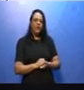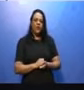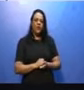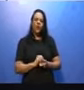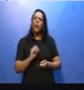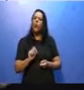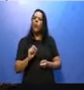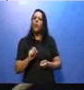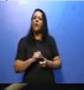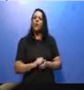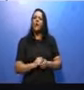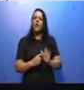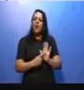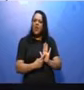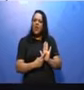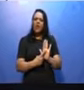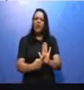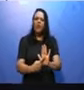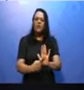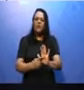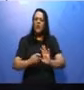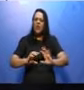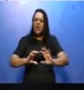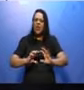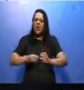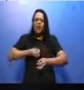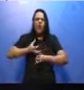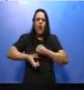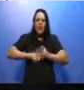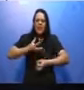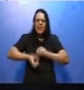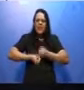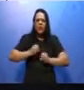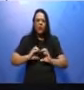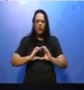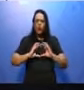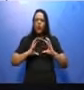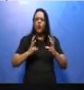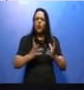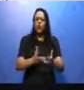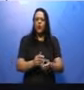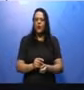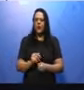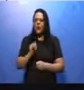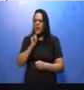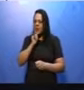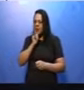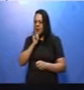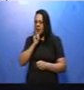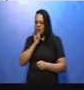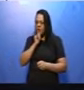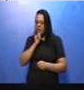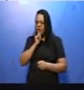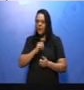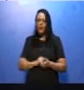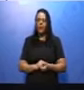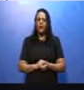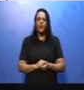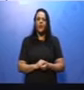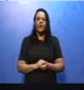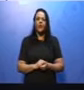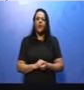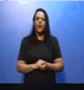oração. Olha, nós vamos notar o exemplo. Os jogadores de futebol que são iniciantes. Está